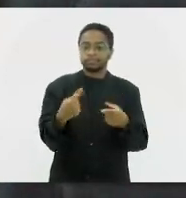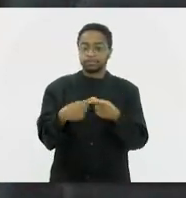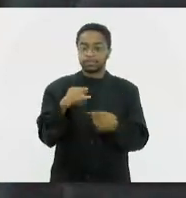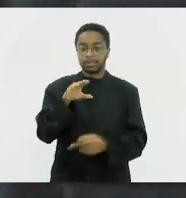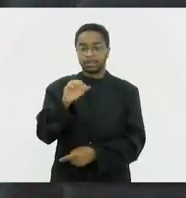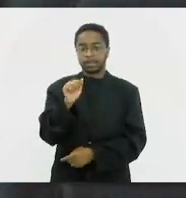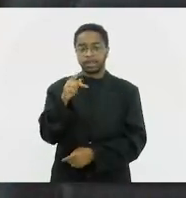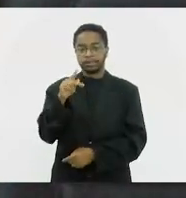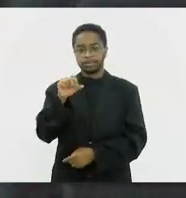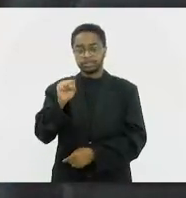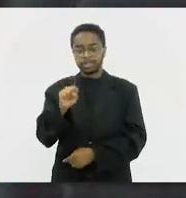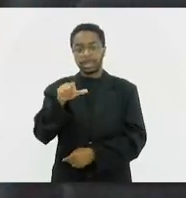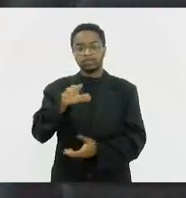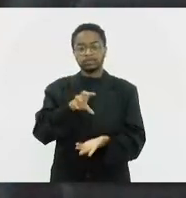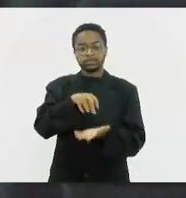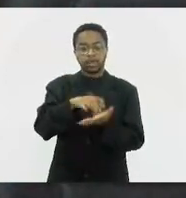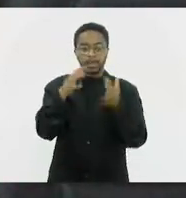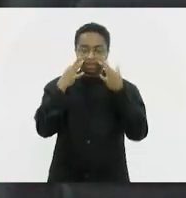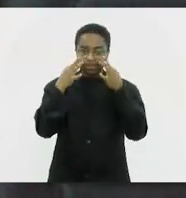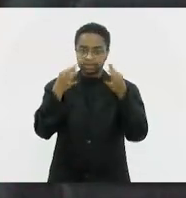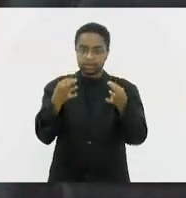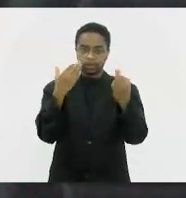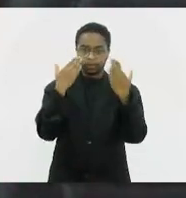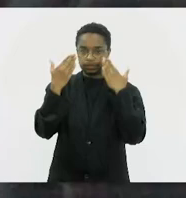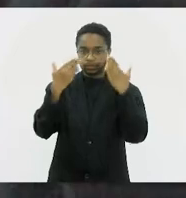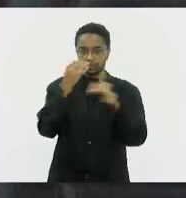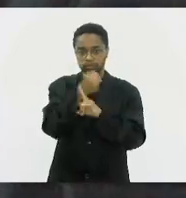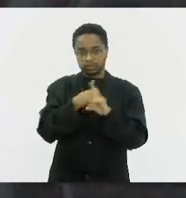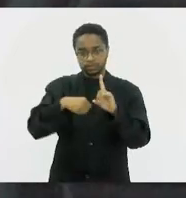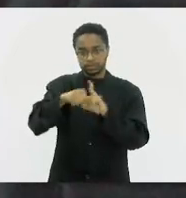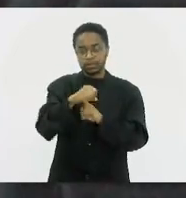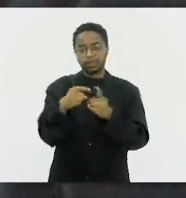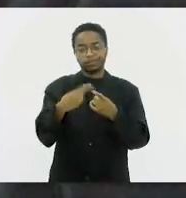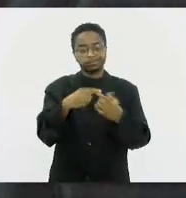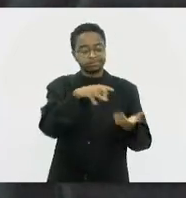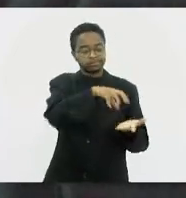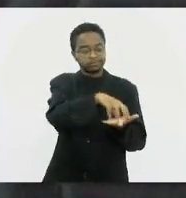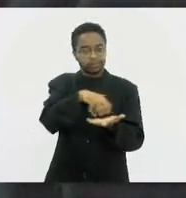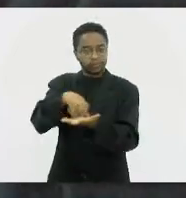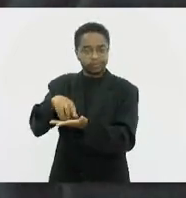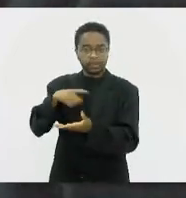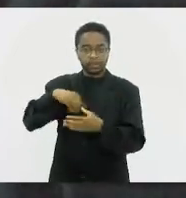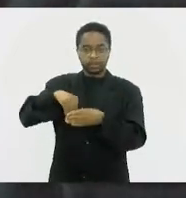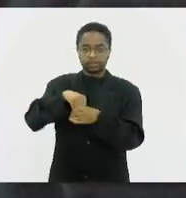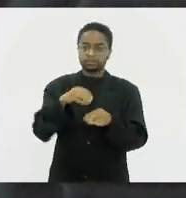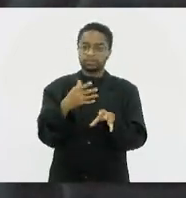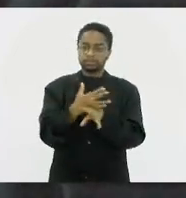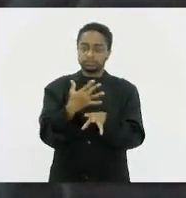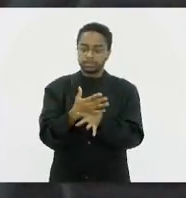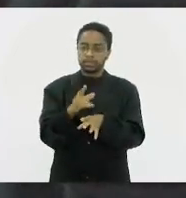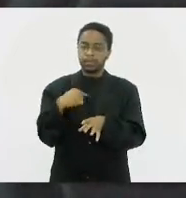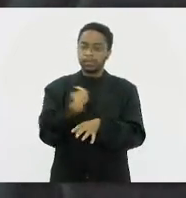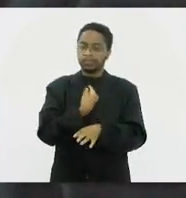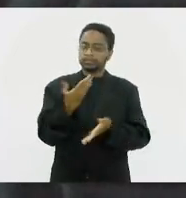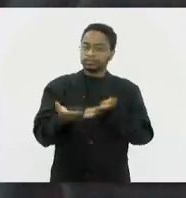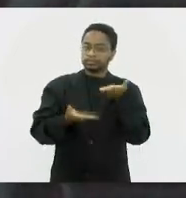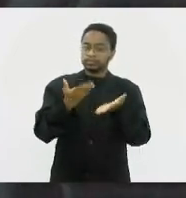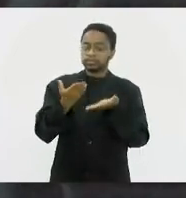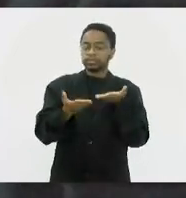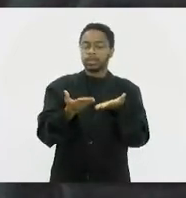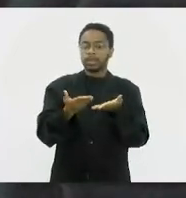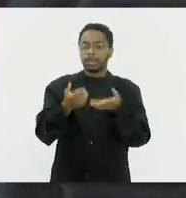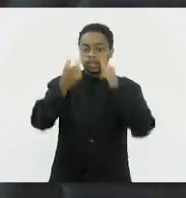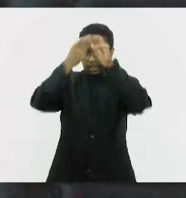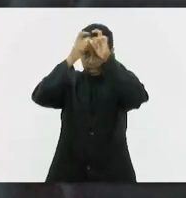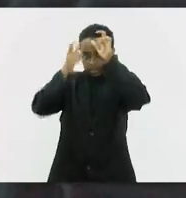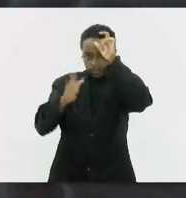um Centro de Atenção Psicossocial. Nessas unidades de saúde que são distribuídas pelo município, nós atendemos os transtornos mentais médios